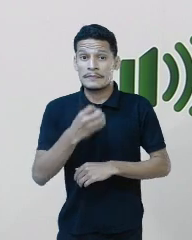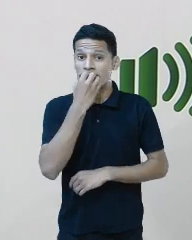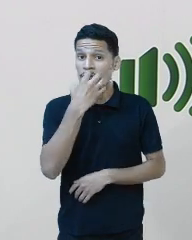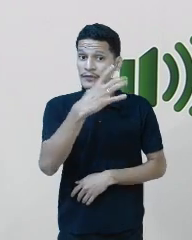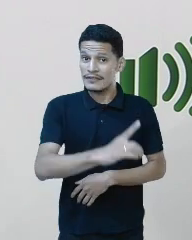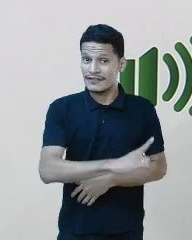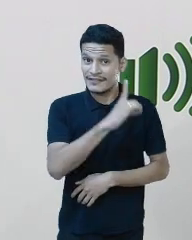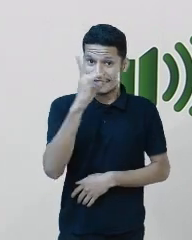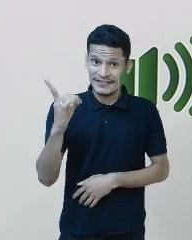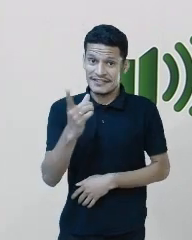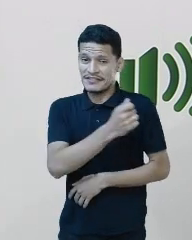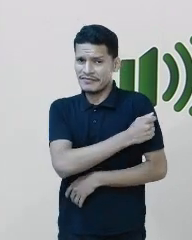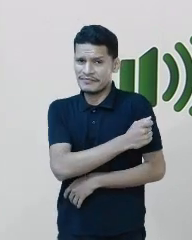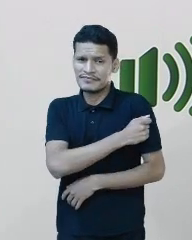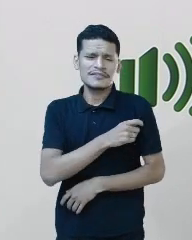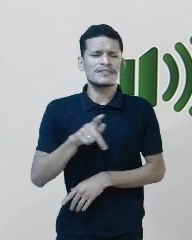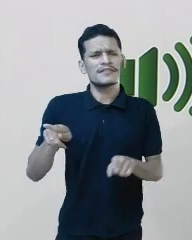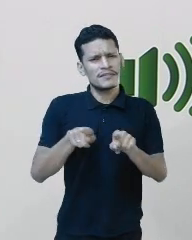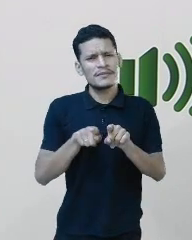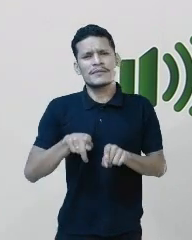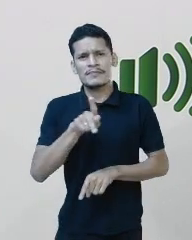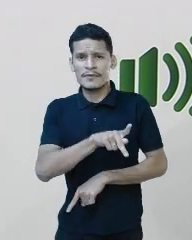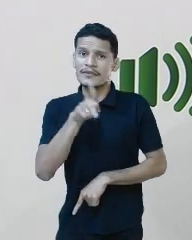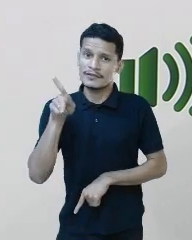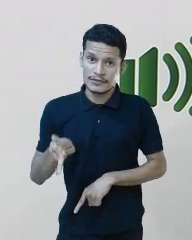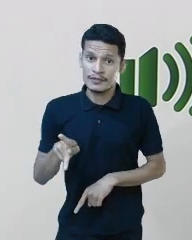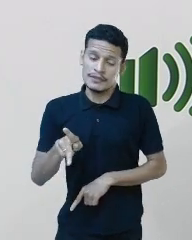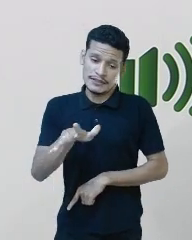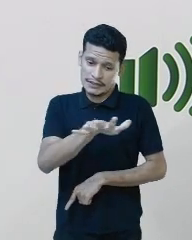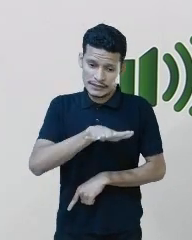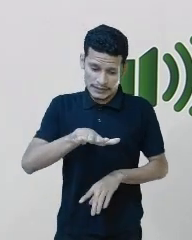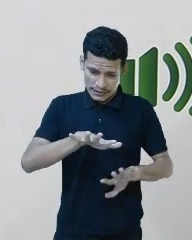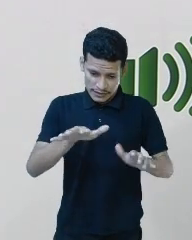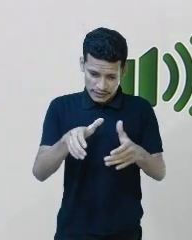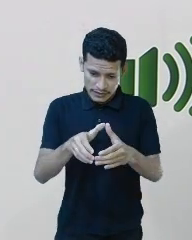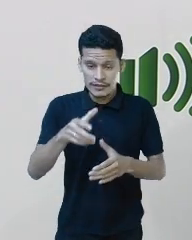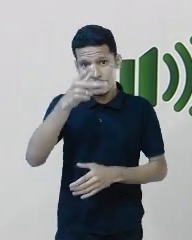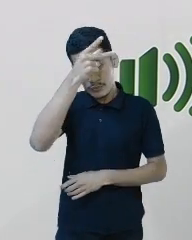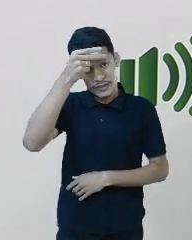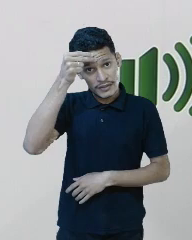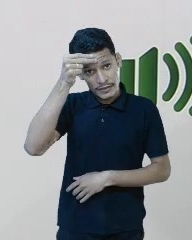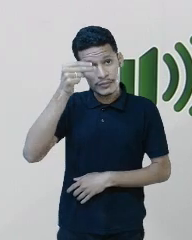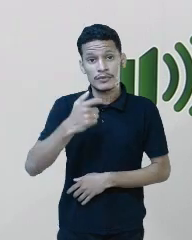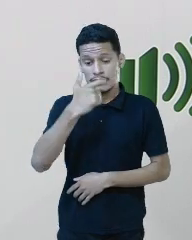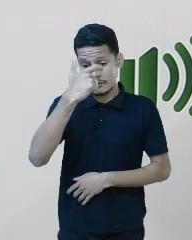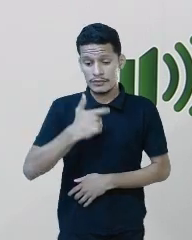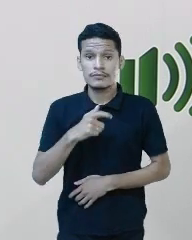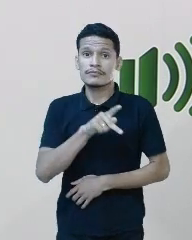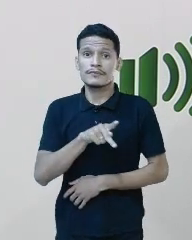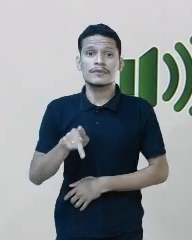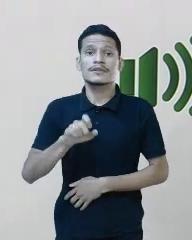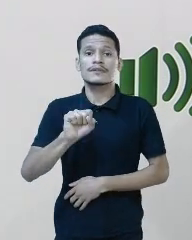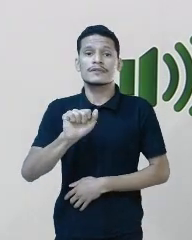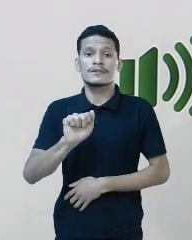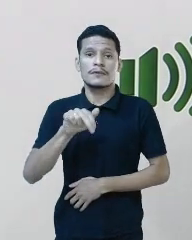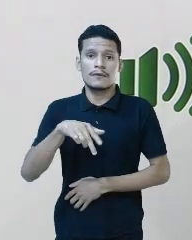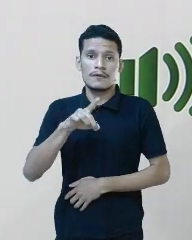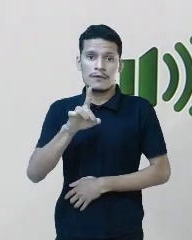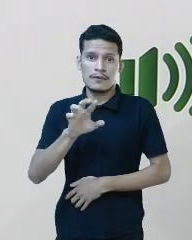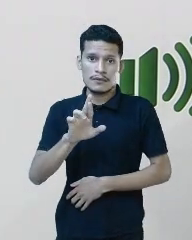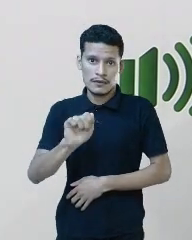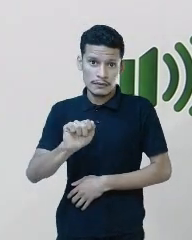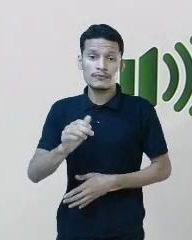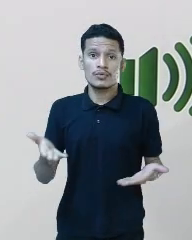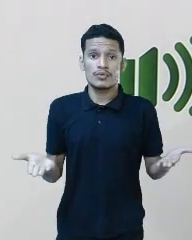Bom dia, estudantes e professores da Rede Municipal. Professora Sandra Duarte, hoje nós vamos começar